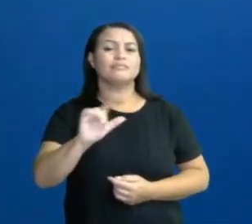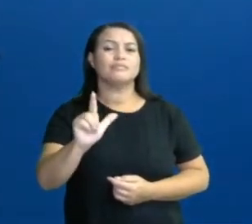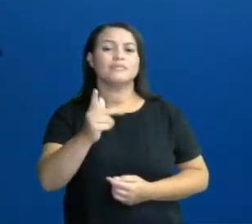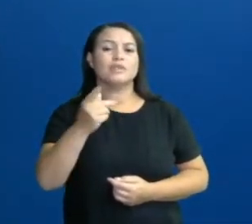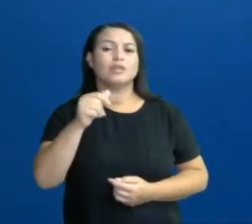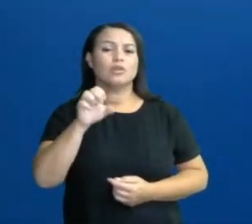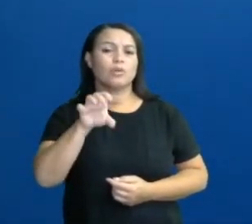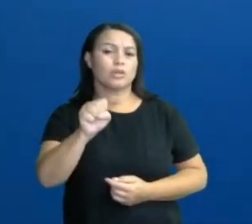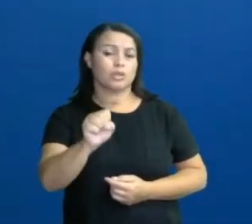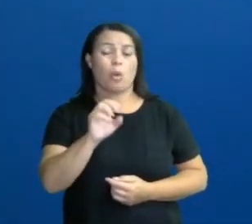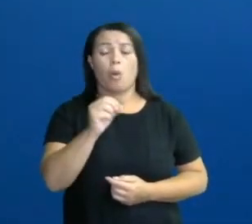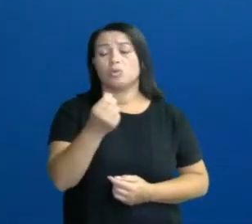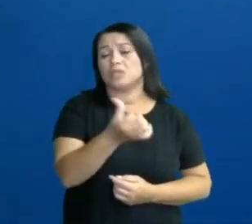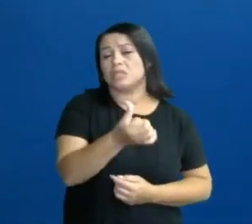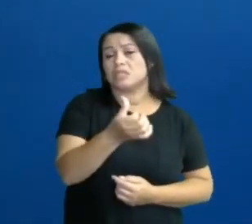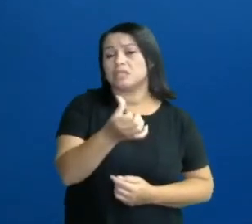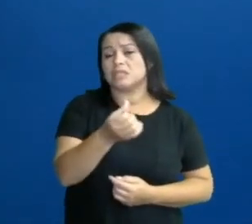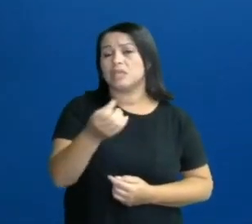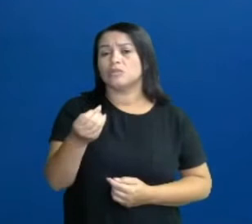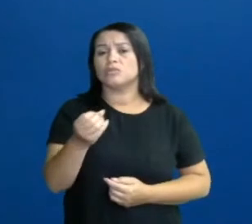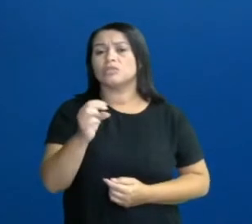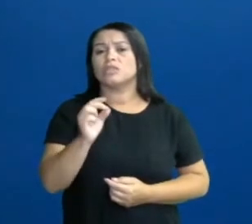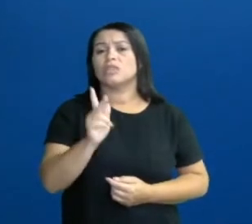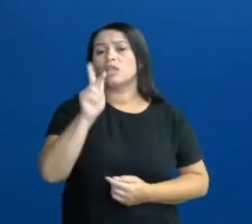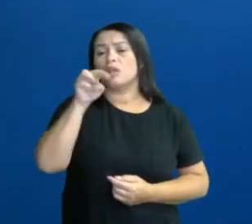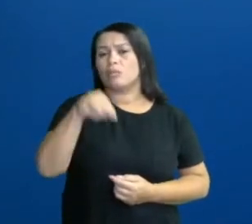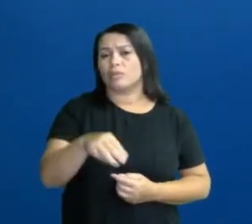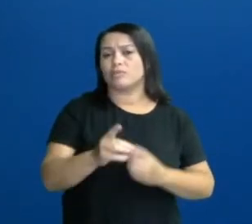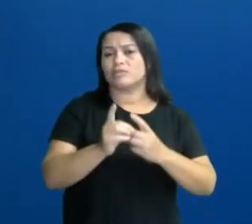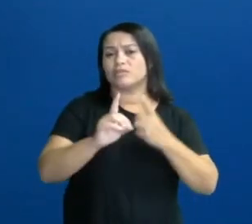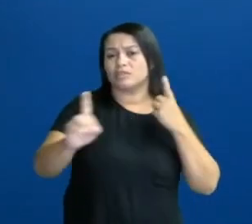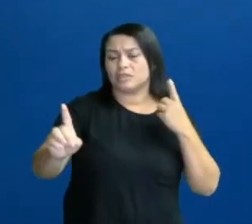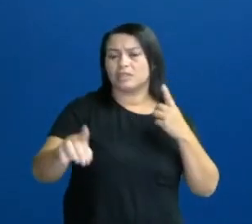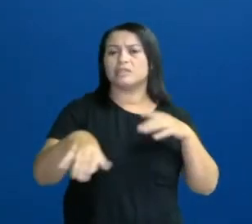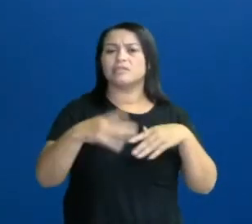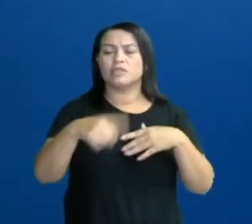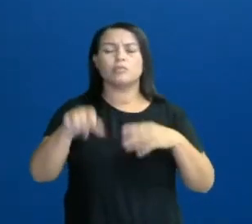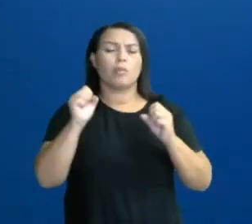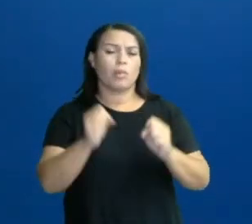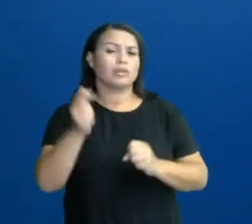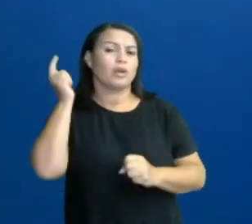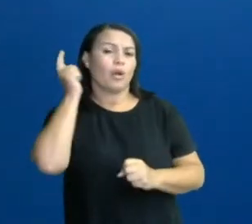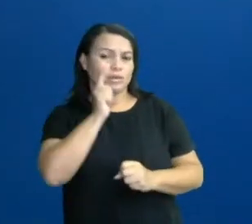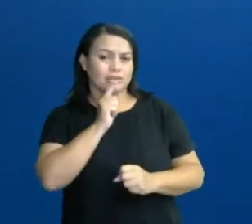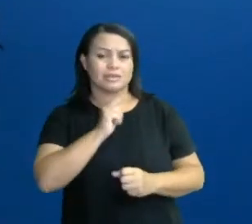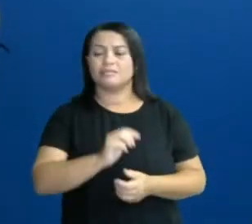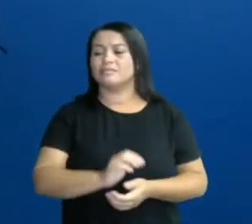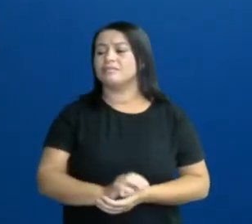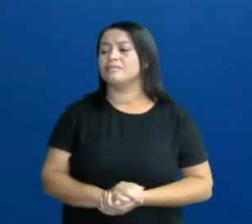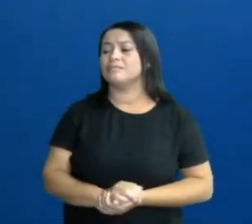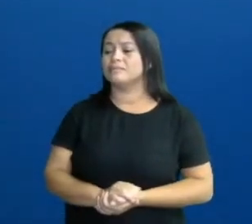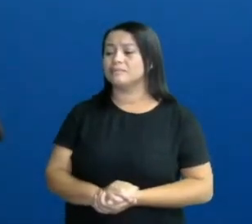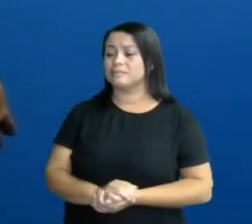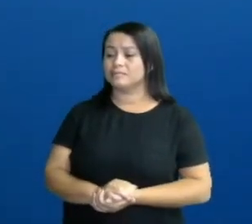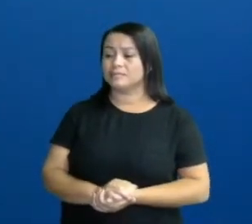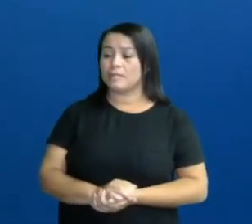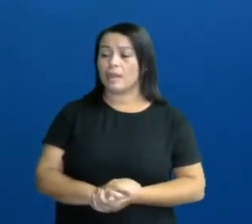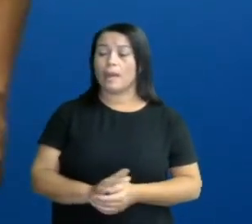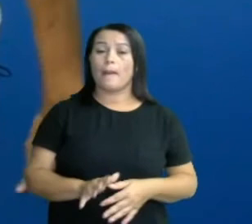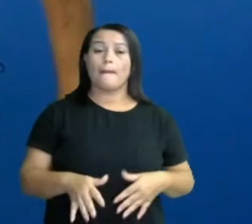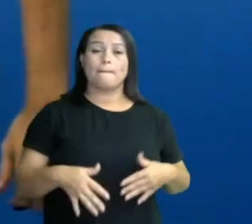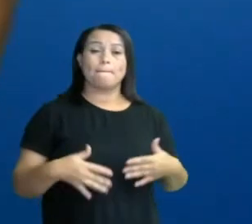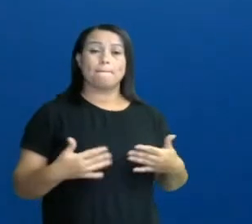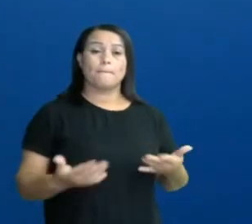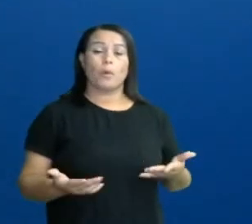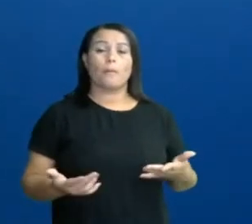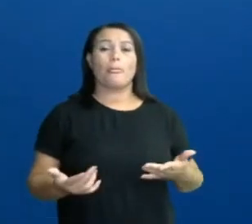daria 600 quilômetros de distância. É mais ou menos essa informação que você pode conseguir através da escala, tá bom? Bem,